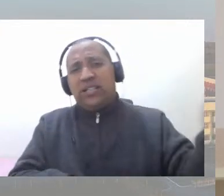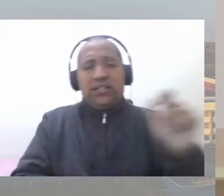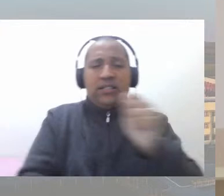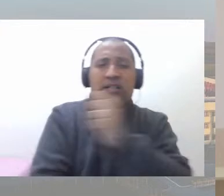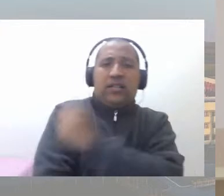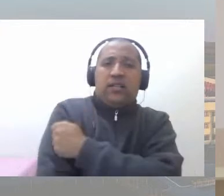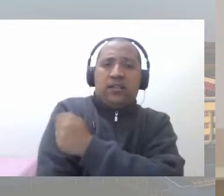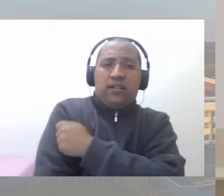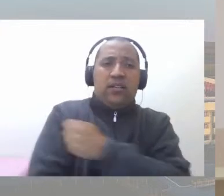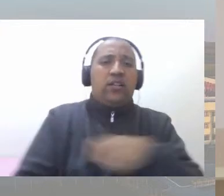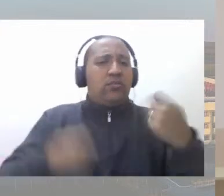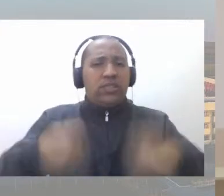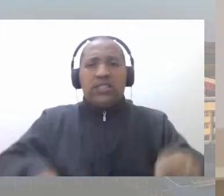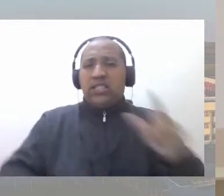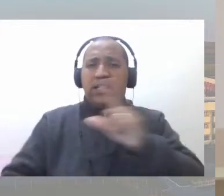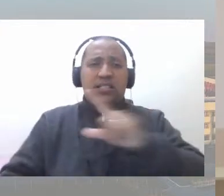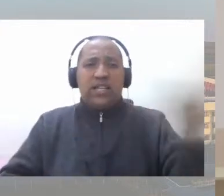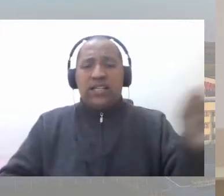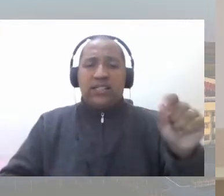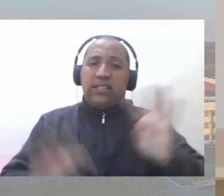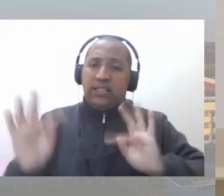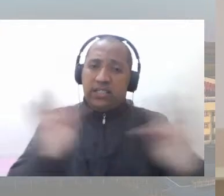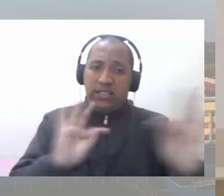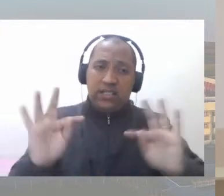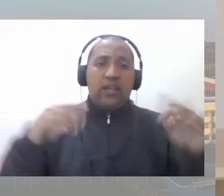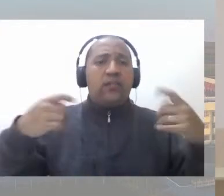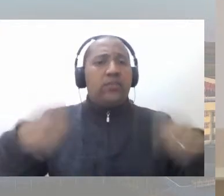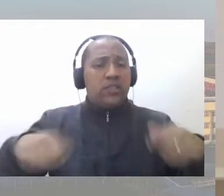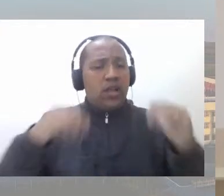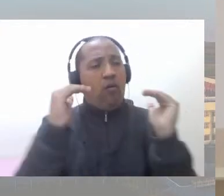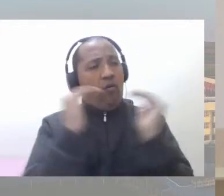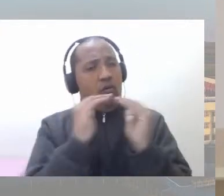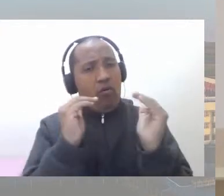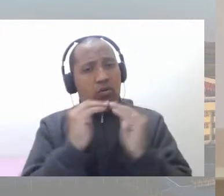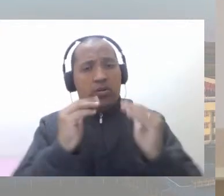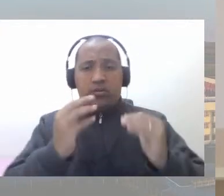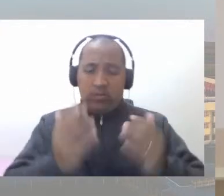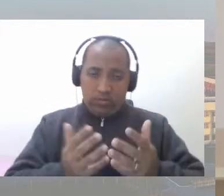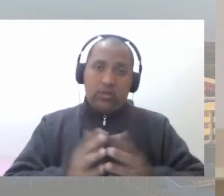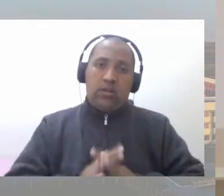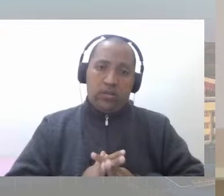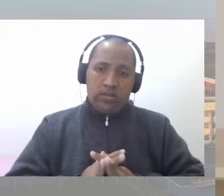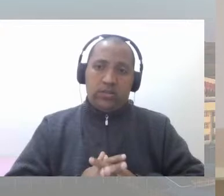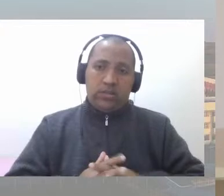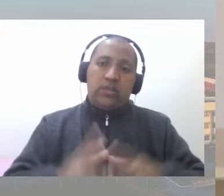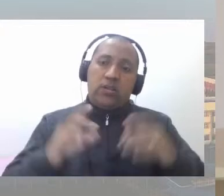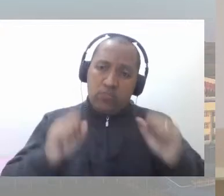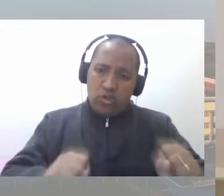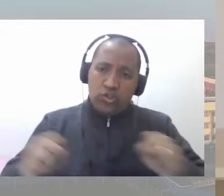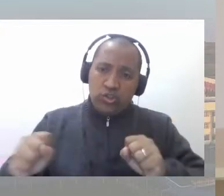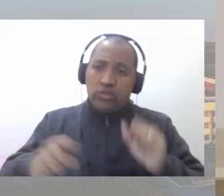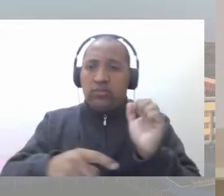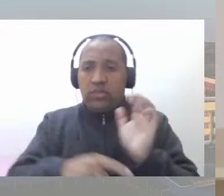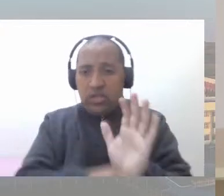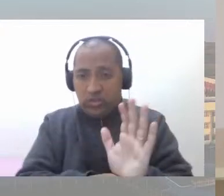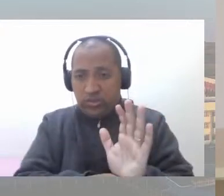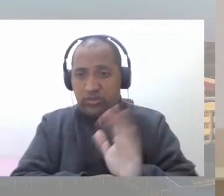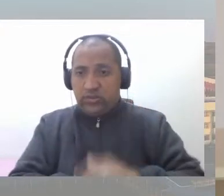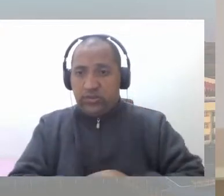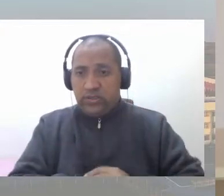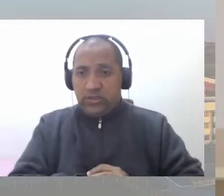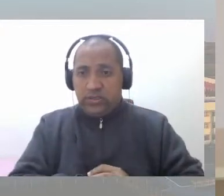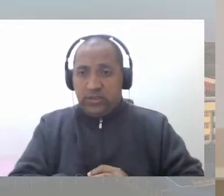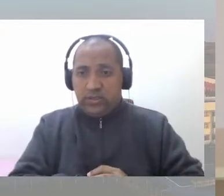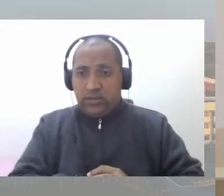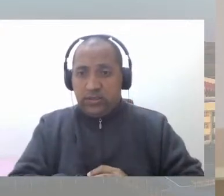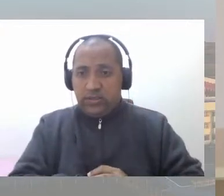tampouco sair um TAI. Só precisa haver um acordo, porque eu acho que todos que puderem auxiliar na SEG são muito bem-vindos,